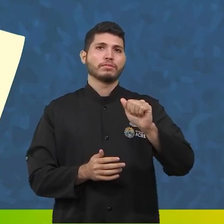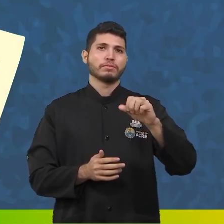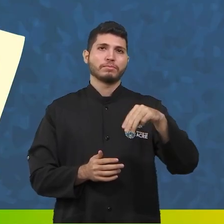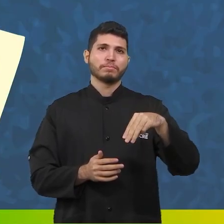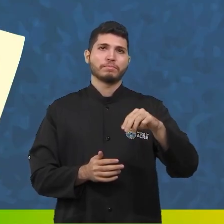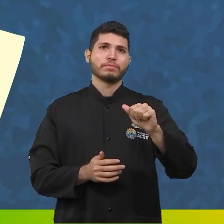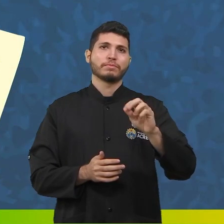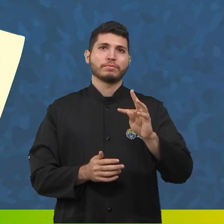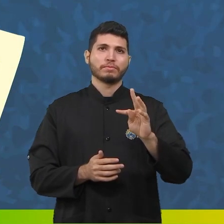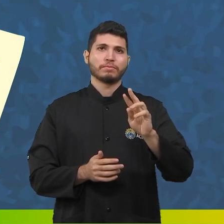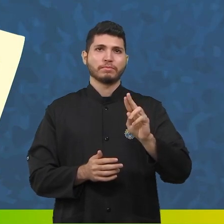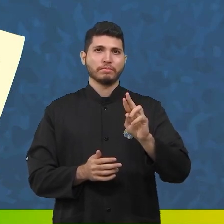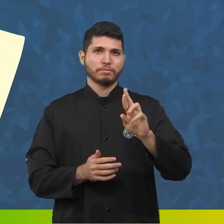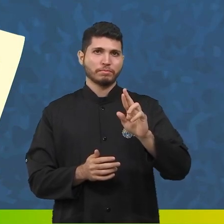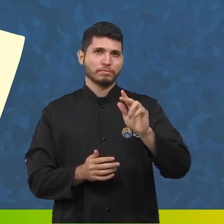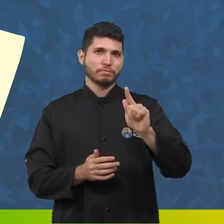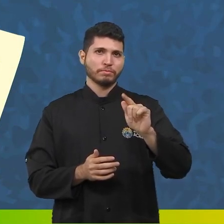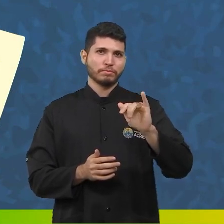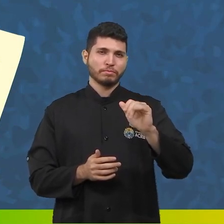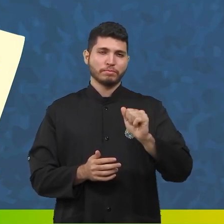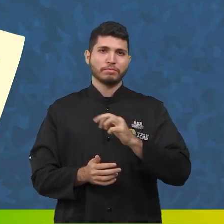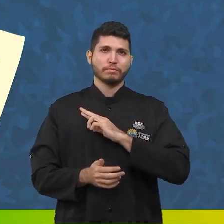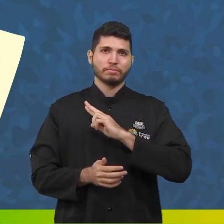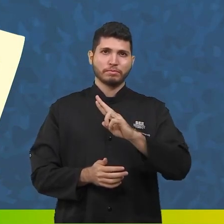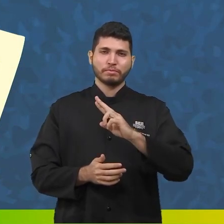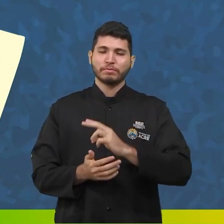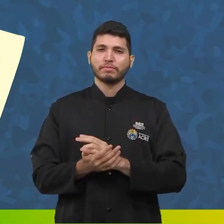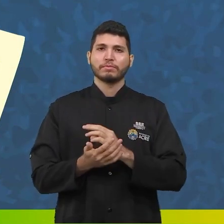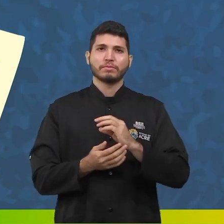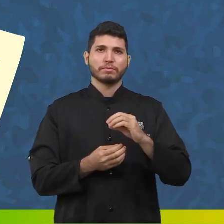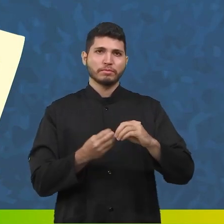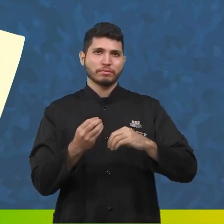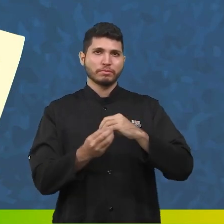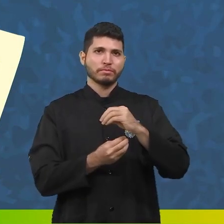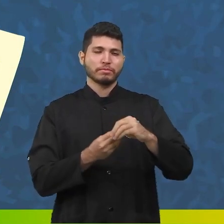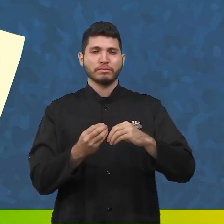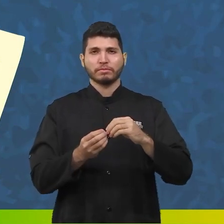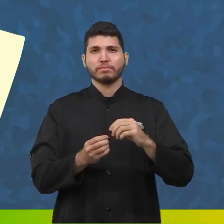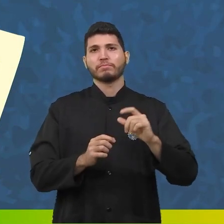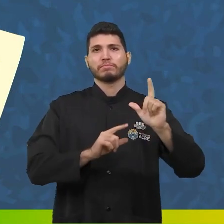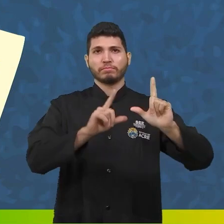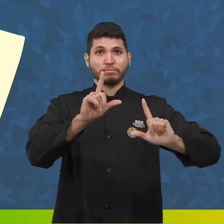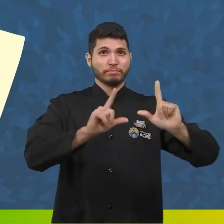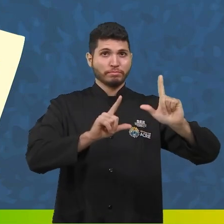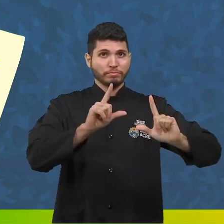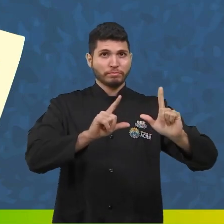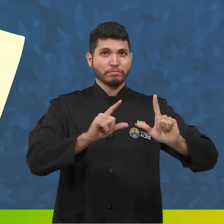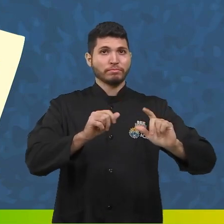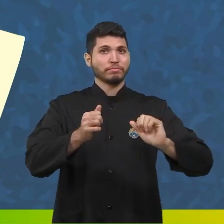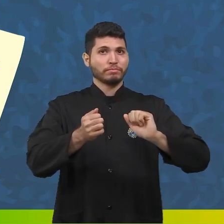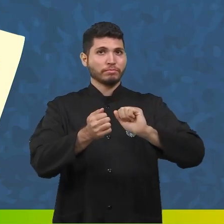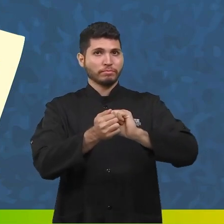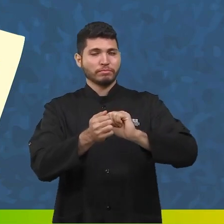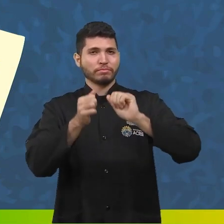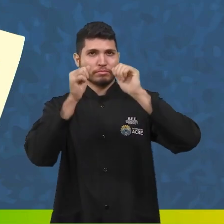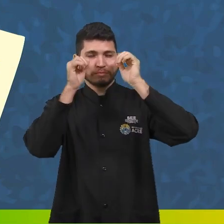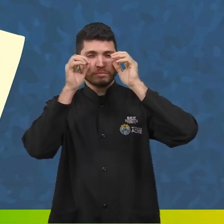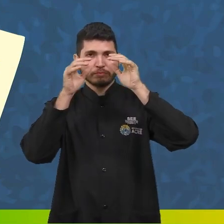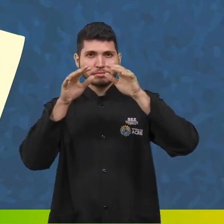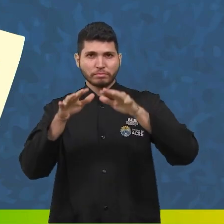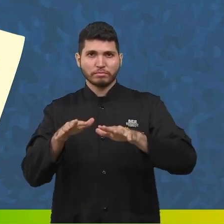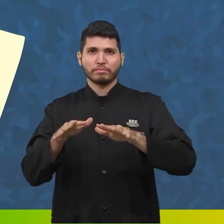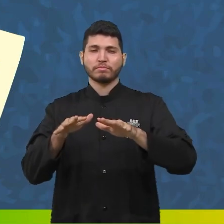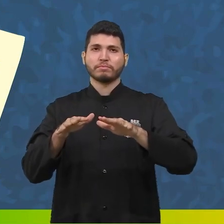A teledramaturgia representa a fusão da televisão com a